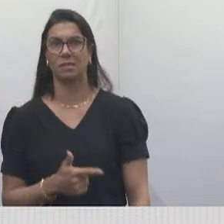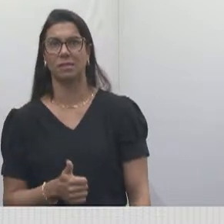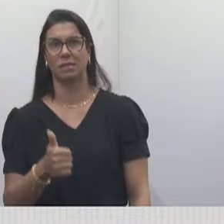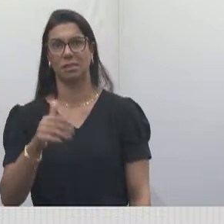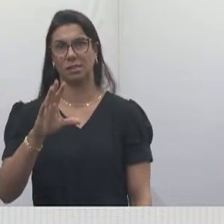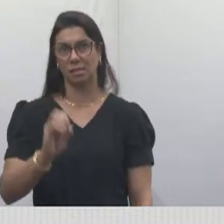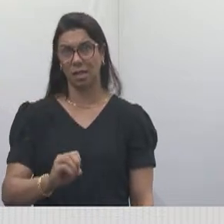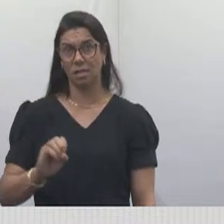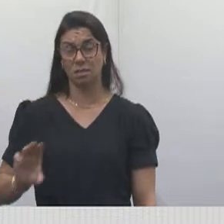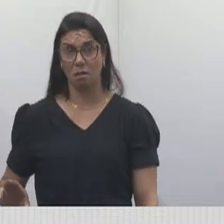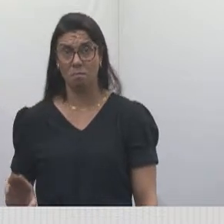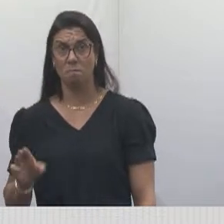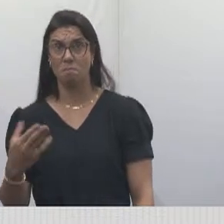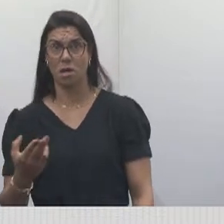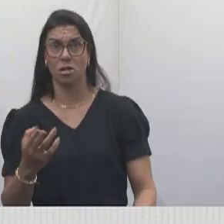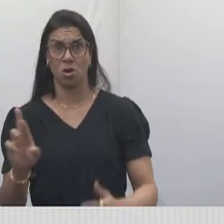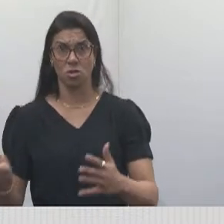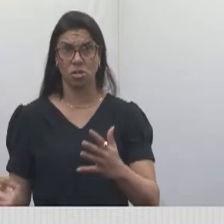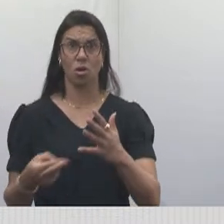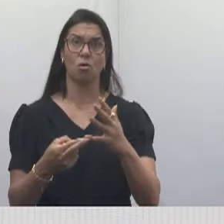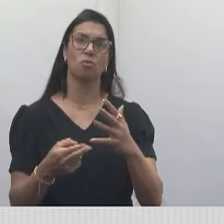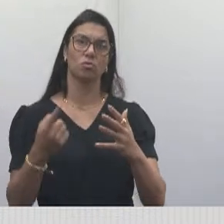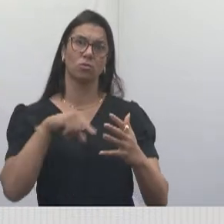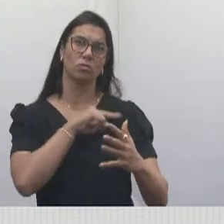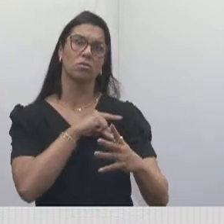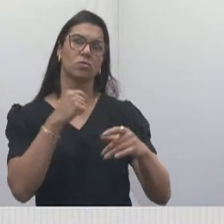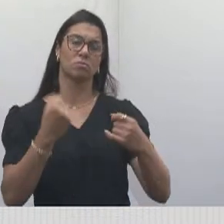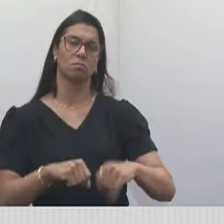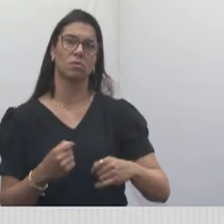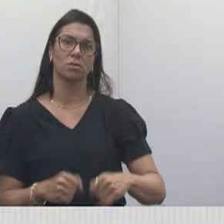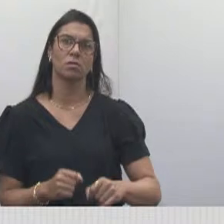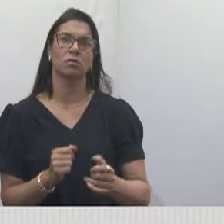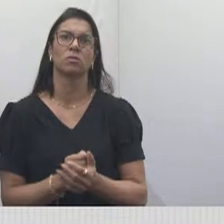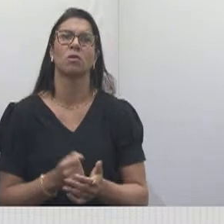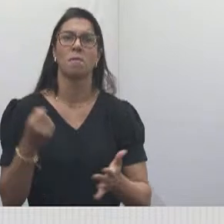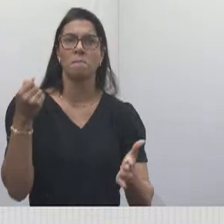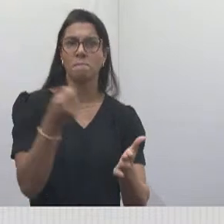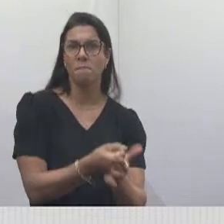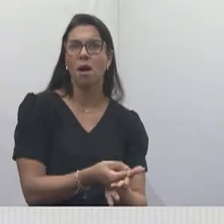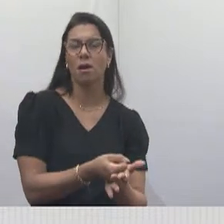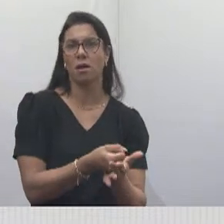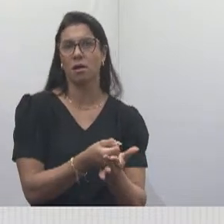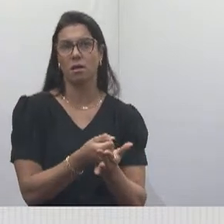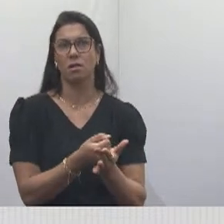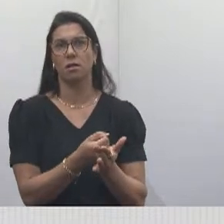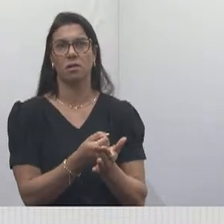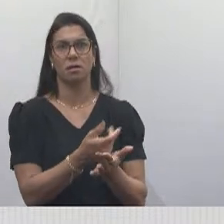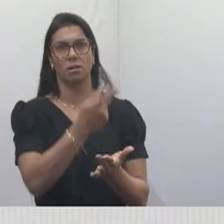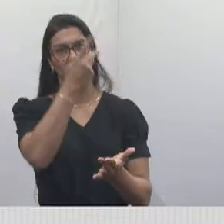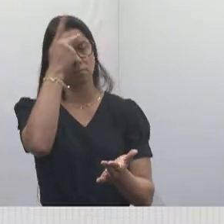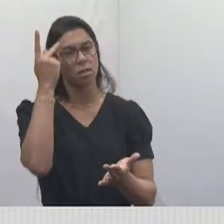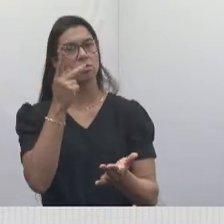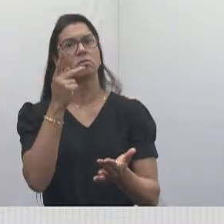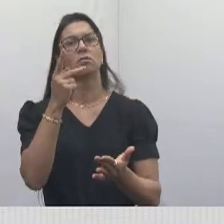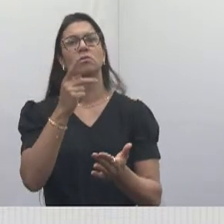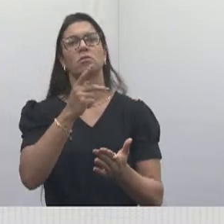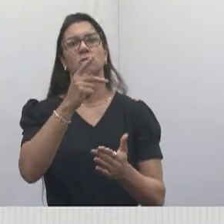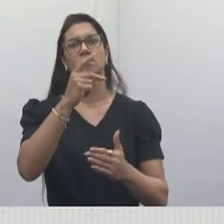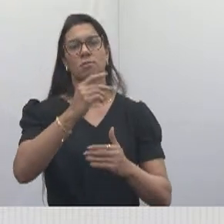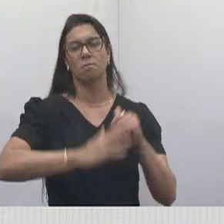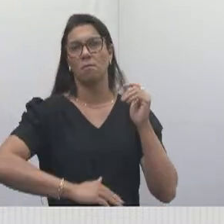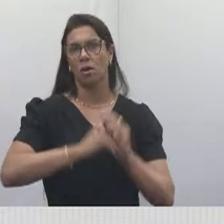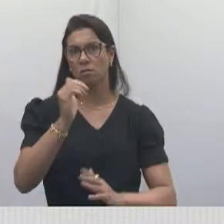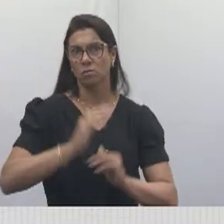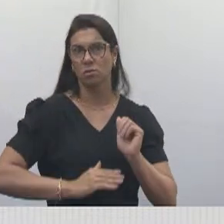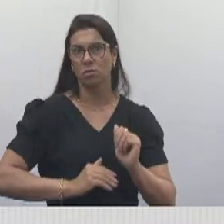do município para atender o percentual do Fundeb para pagar o pessoal. E isto